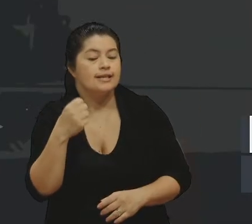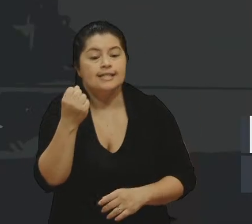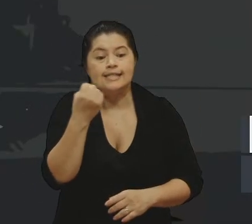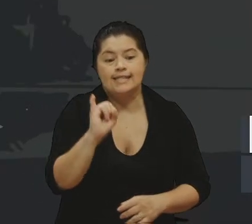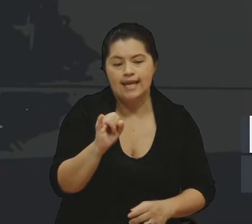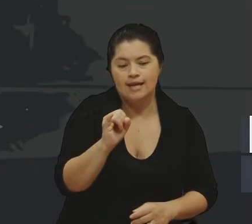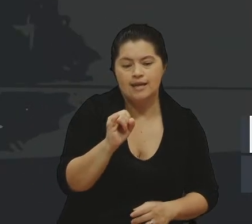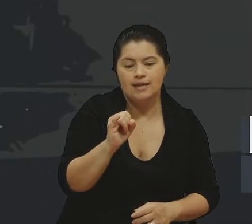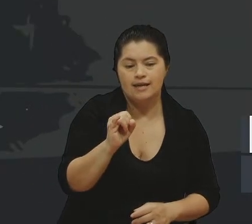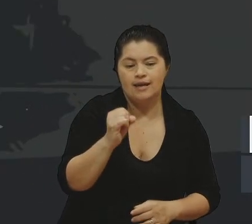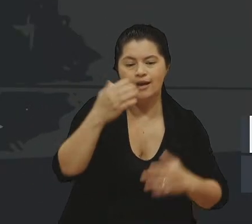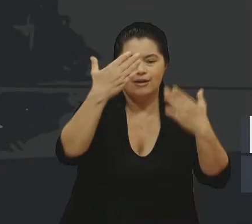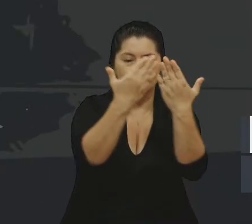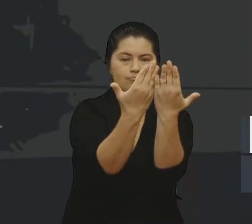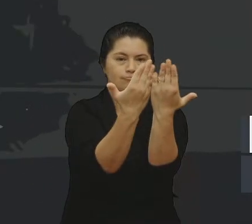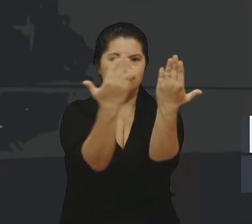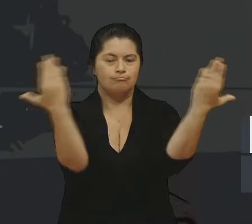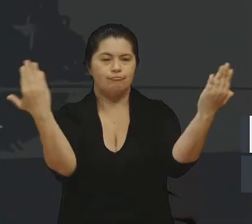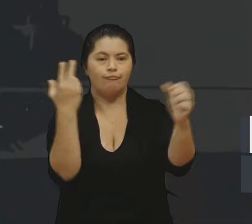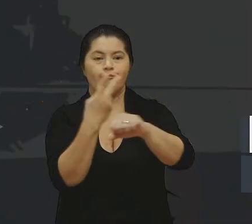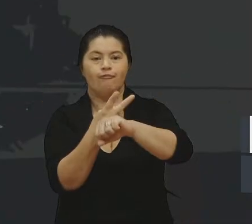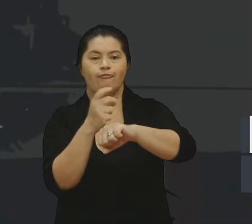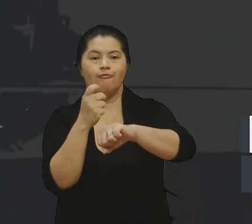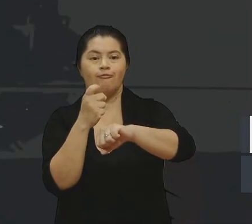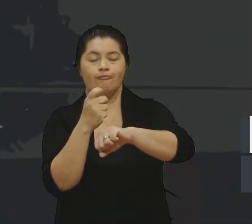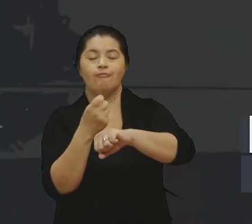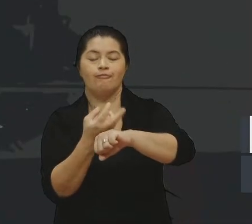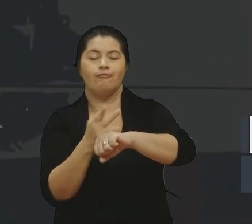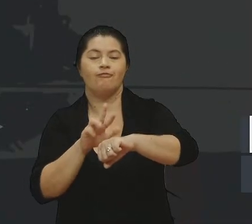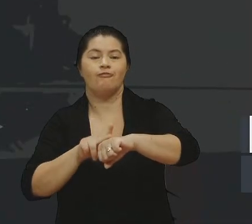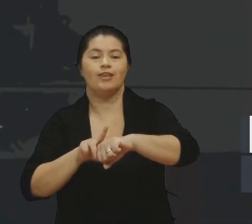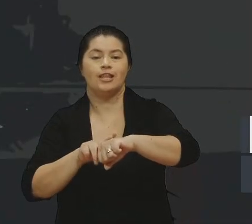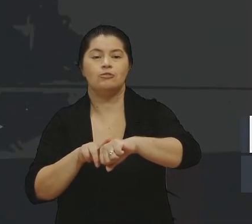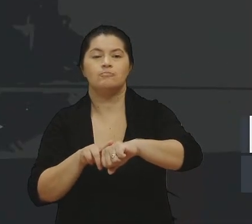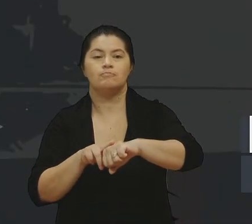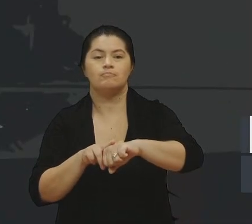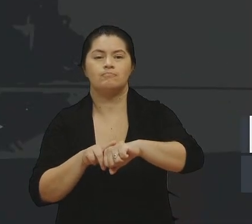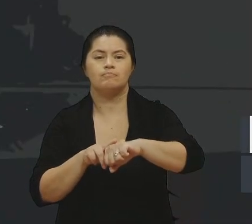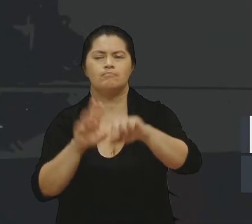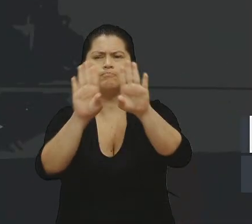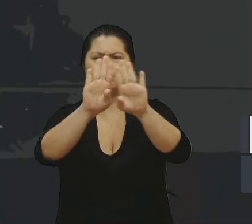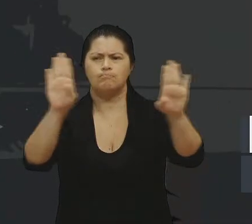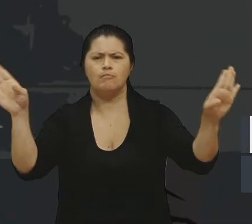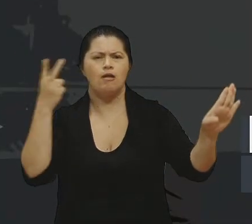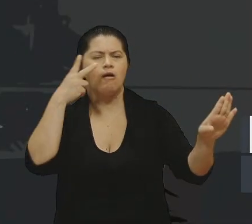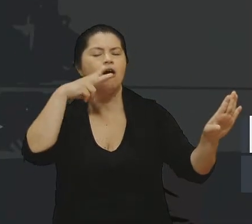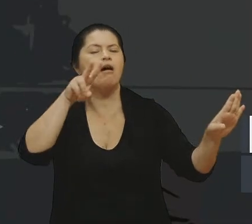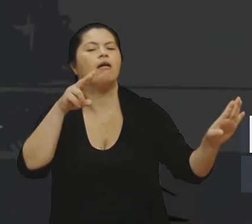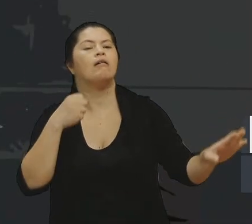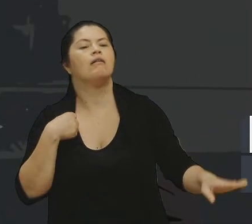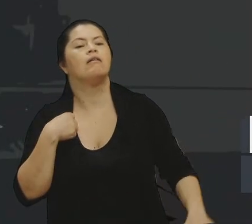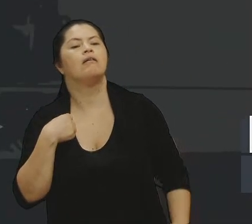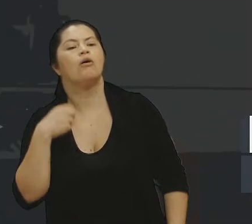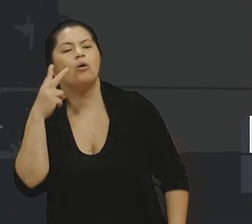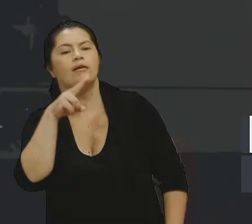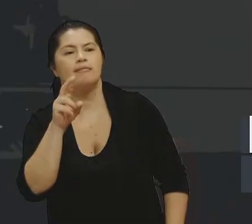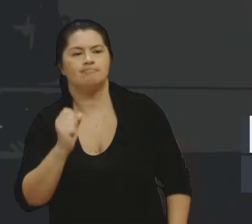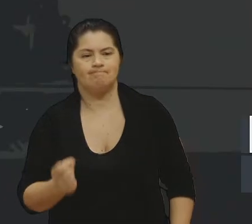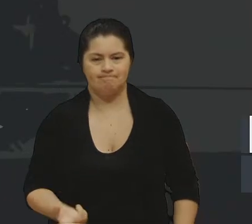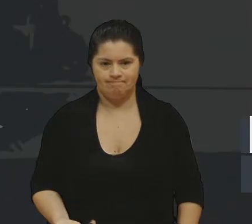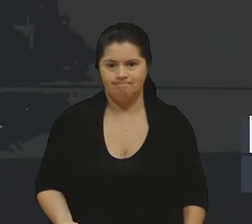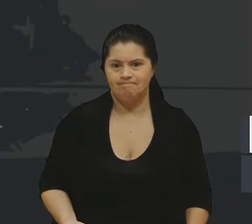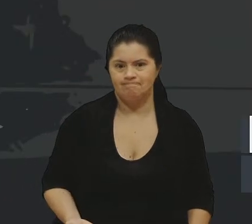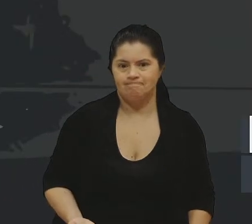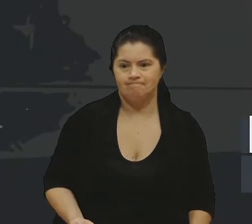atrás de um vidro que eu posso acompanhar para ver que ninguém está maltratando. Vocês entendem as camadas? O corte é uma coisa muito simples. O nicho, que é quem está